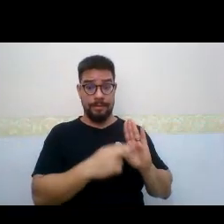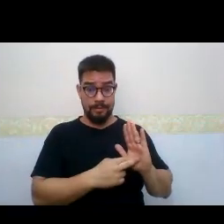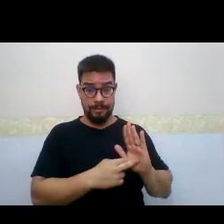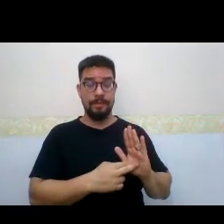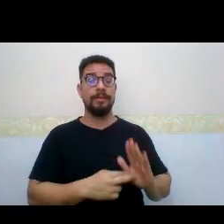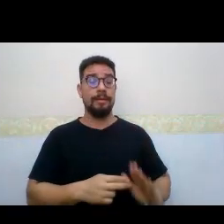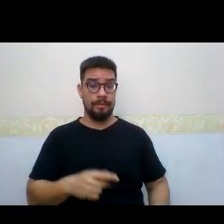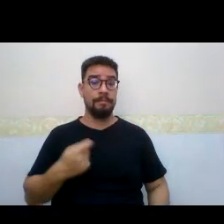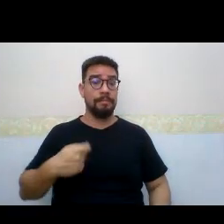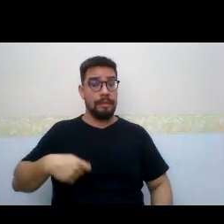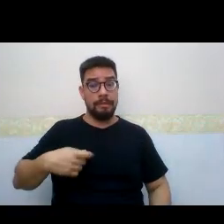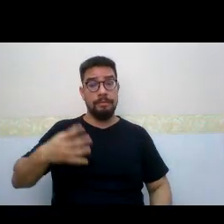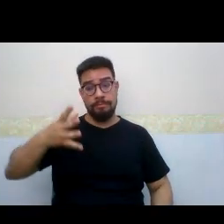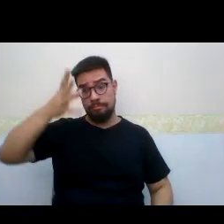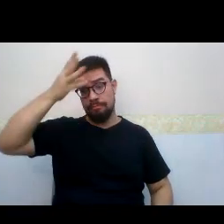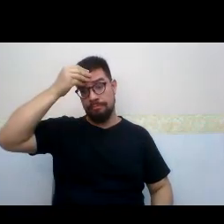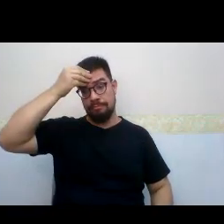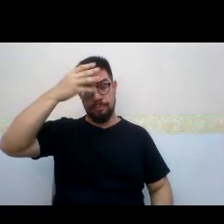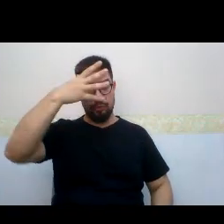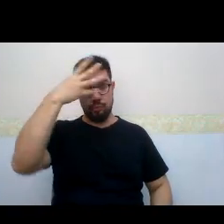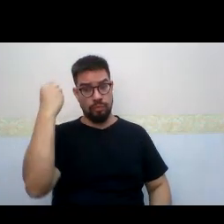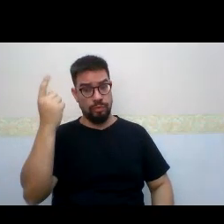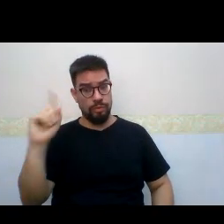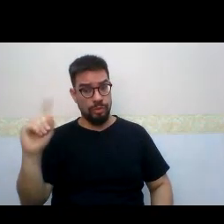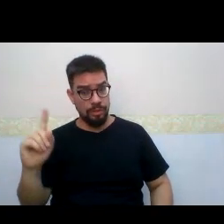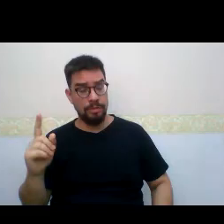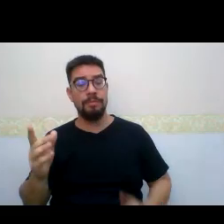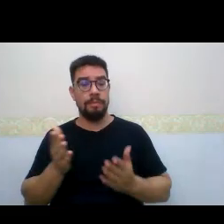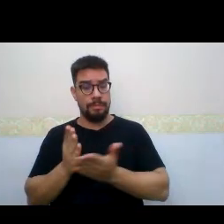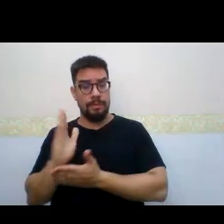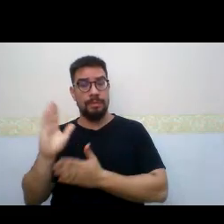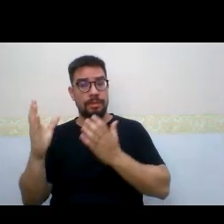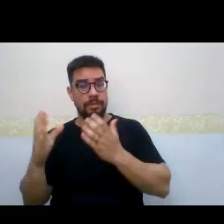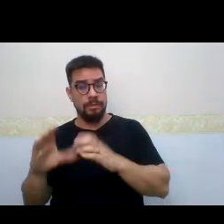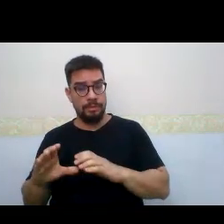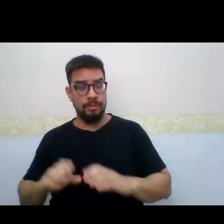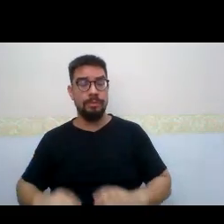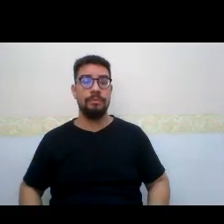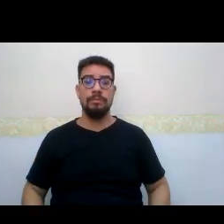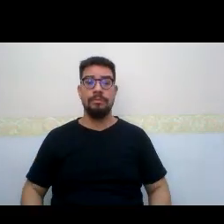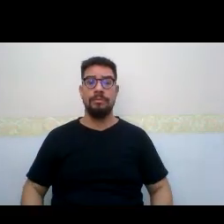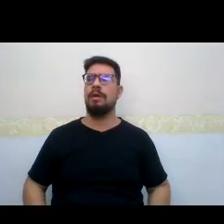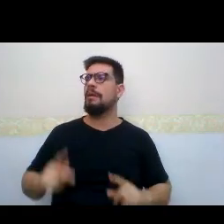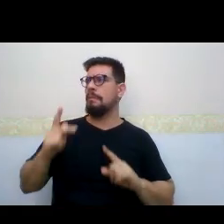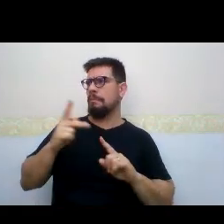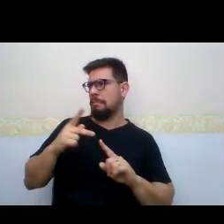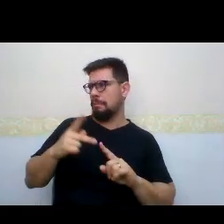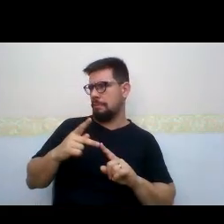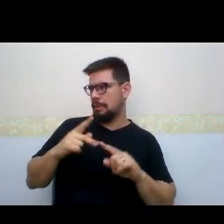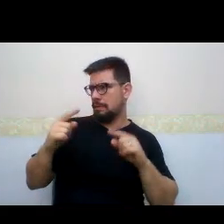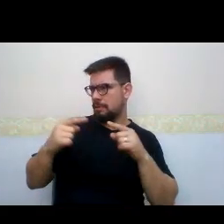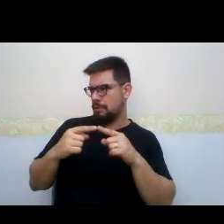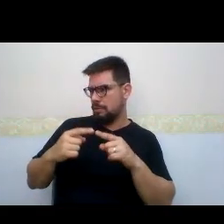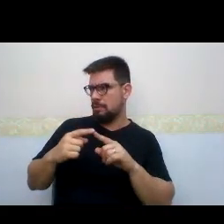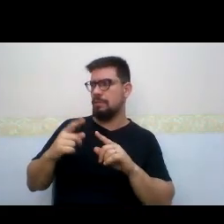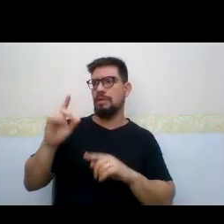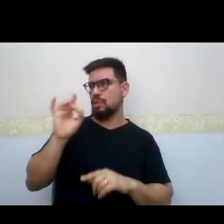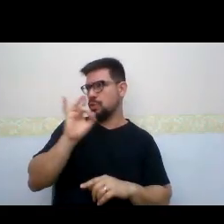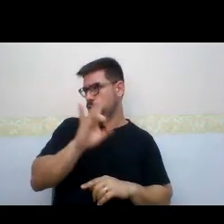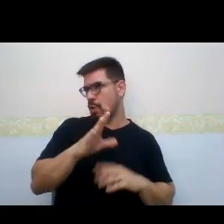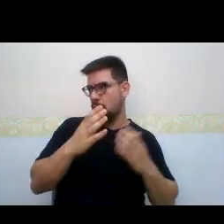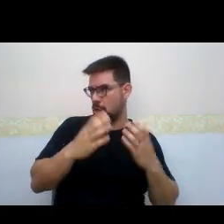deve esquecer para ser bem-sucedido em um concurso público. Dora, mas plano de aula só serve para concurso público? Não.